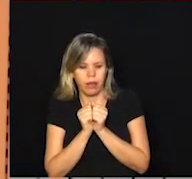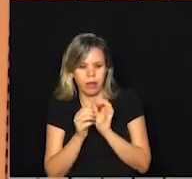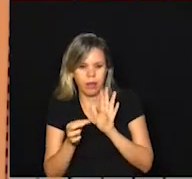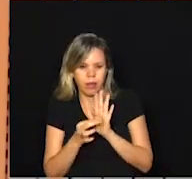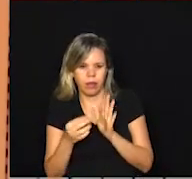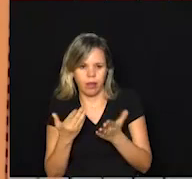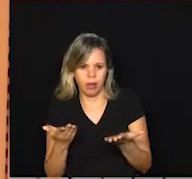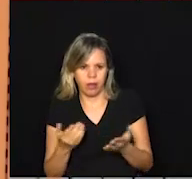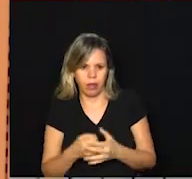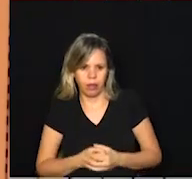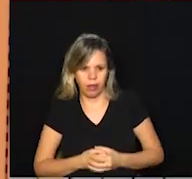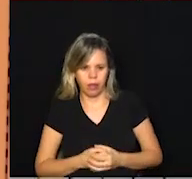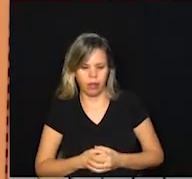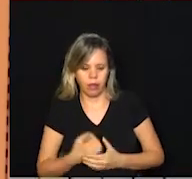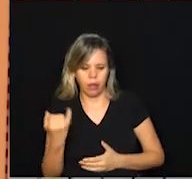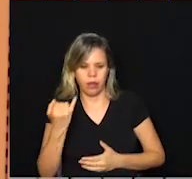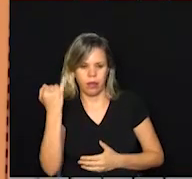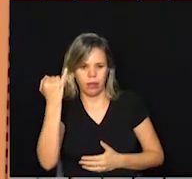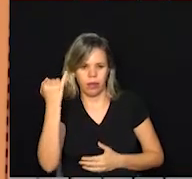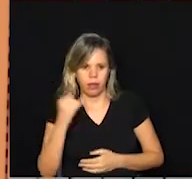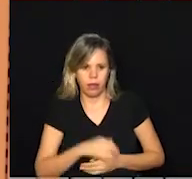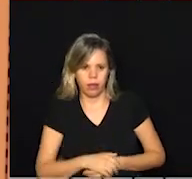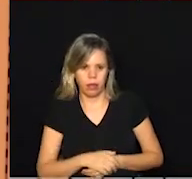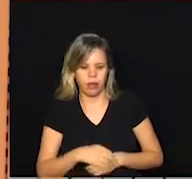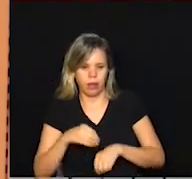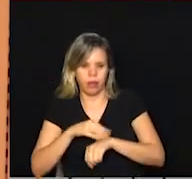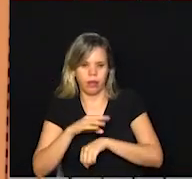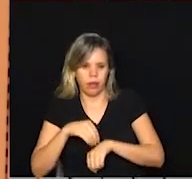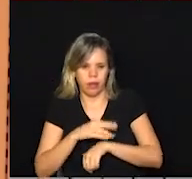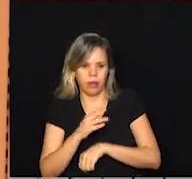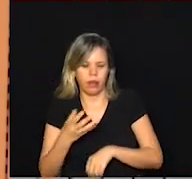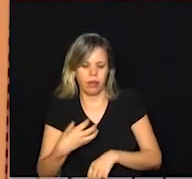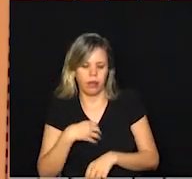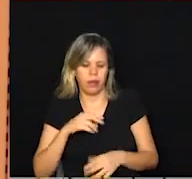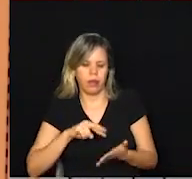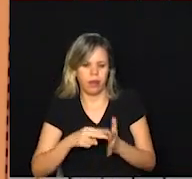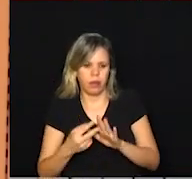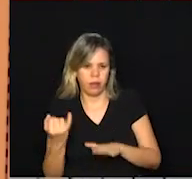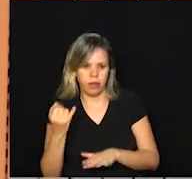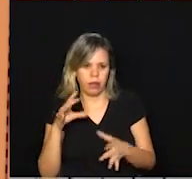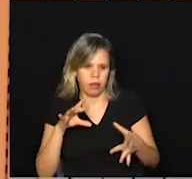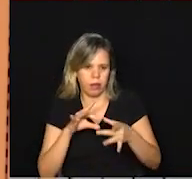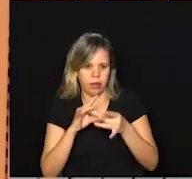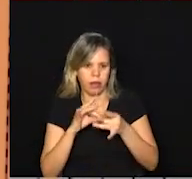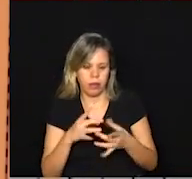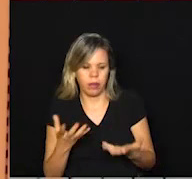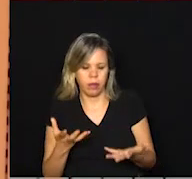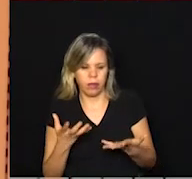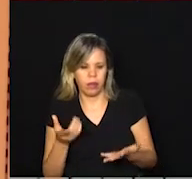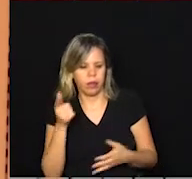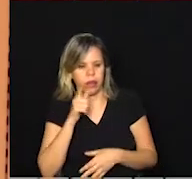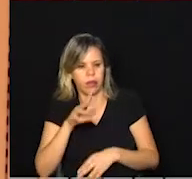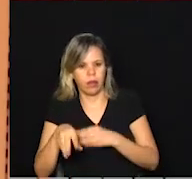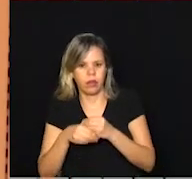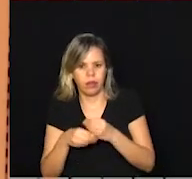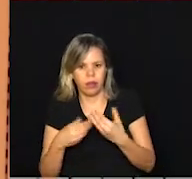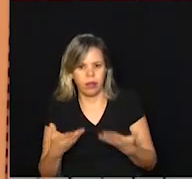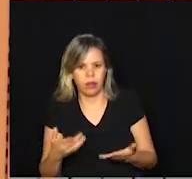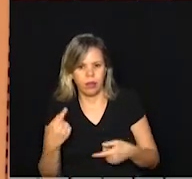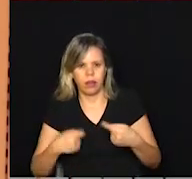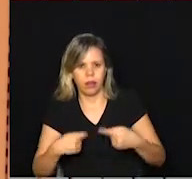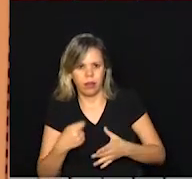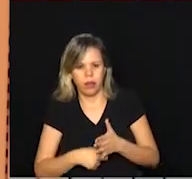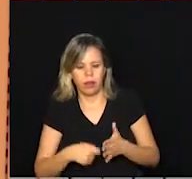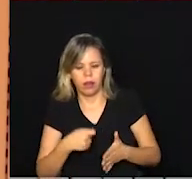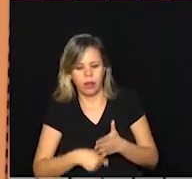a sua manifestação muito importante para dar mais sentido ainda essa unidade que nós queremos constituir pela